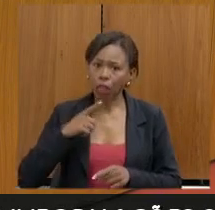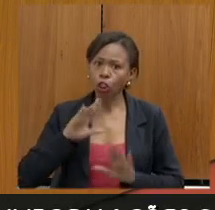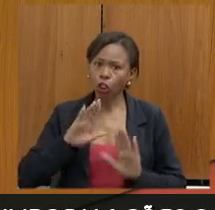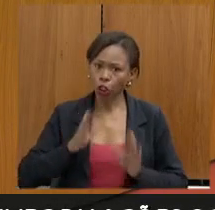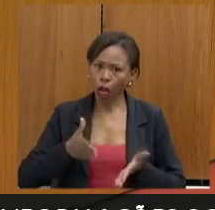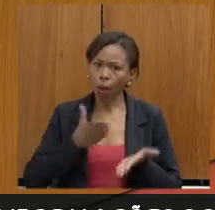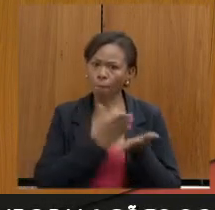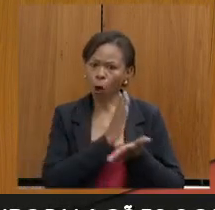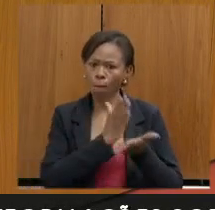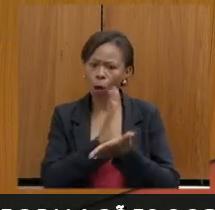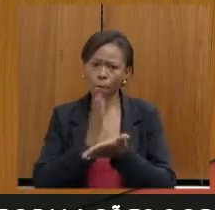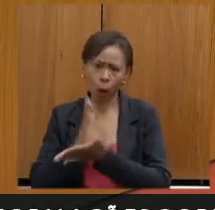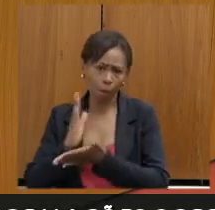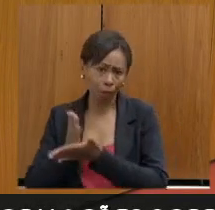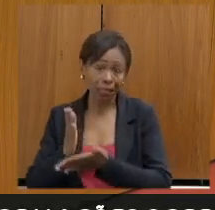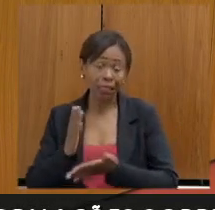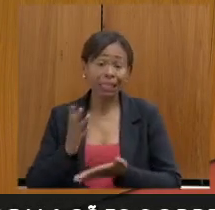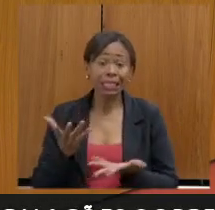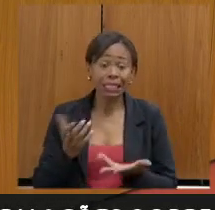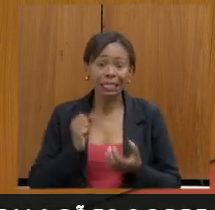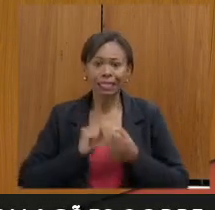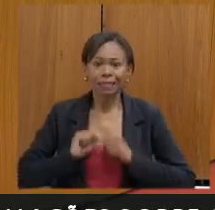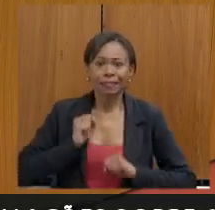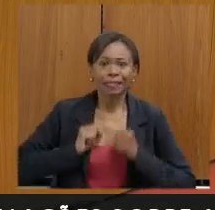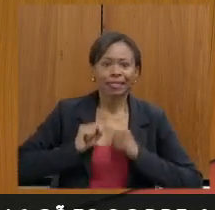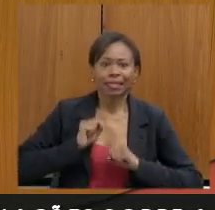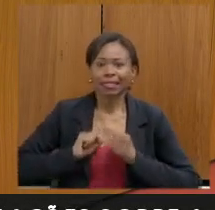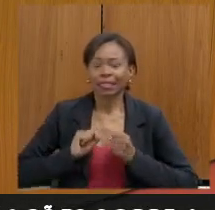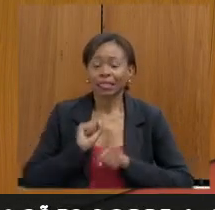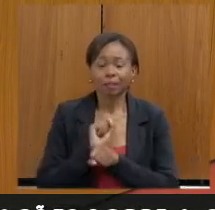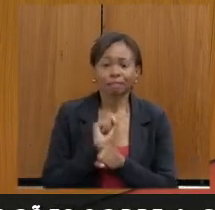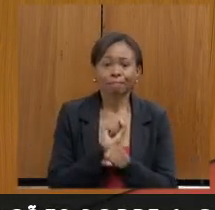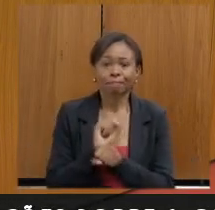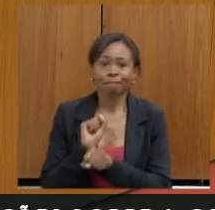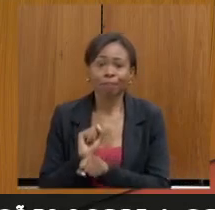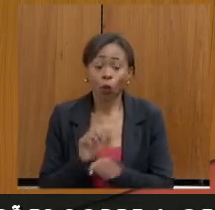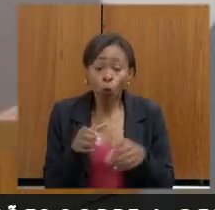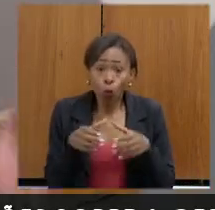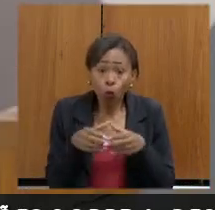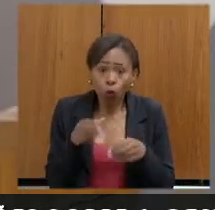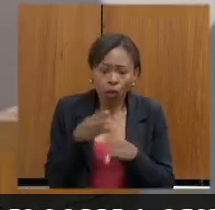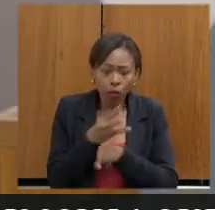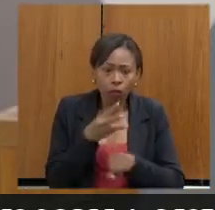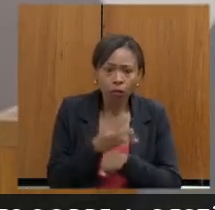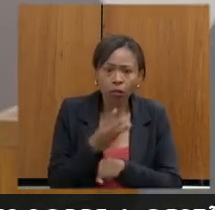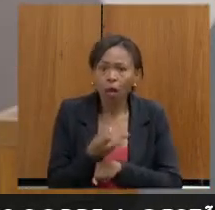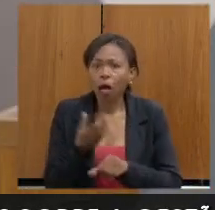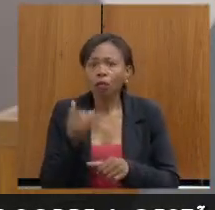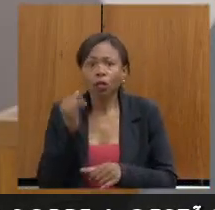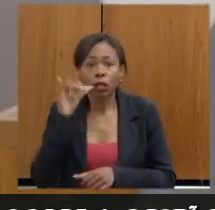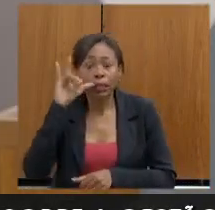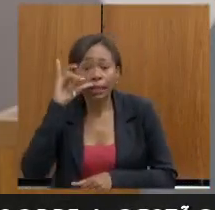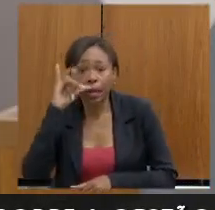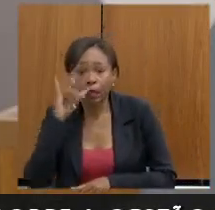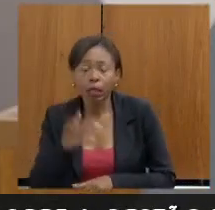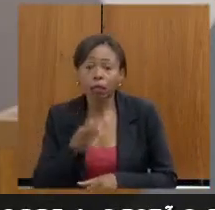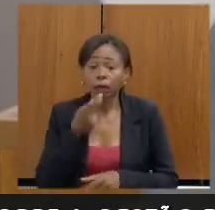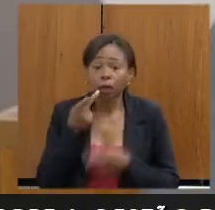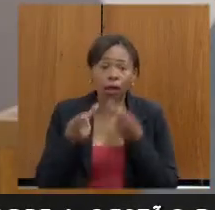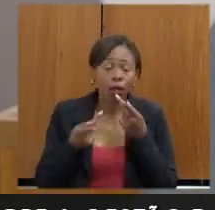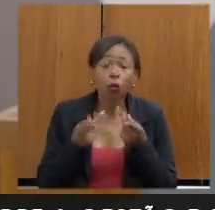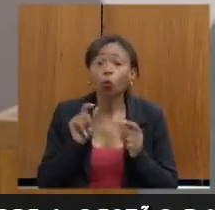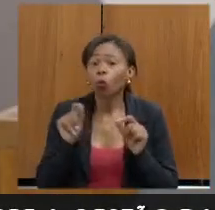e estão anciosos nessa adianta Rodrigues é só um grupos de WhatsApp são postagens no Instagram estão